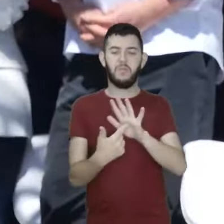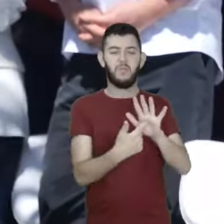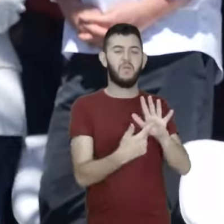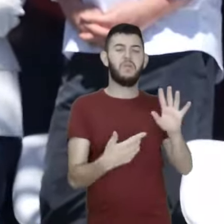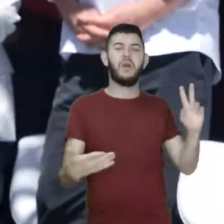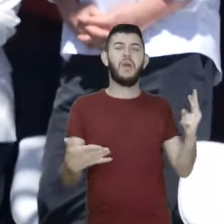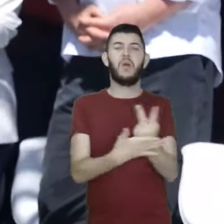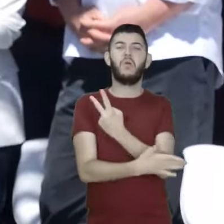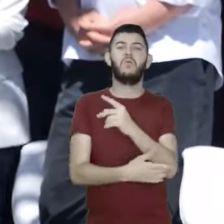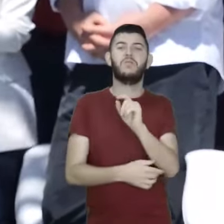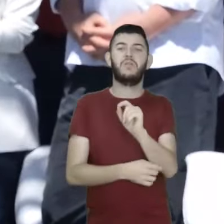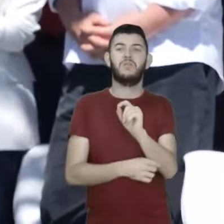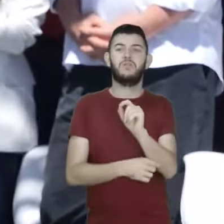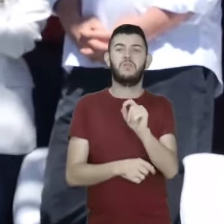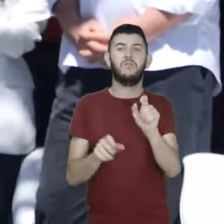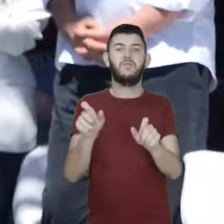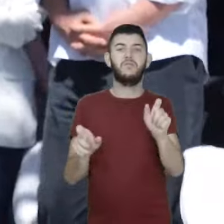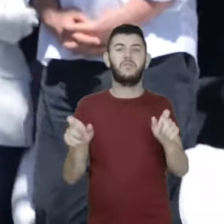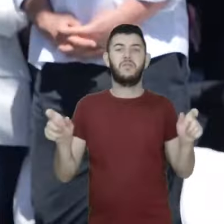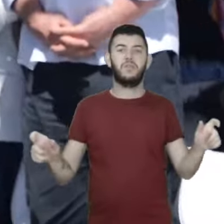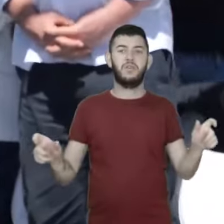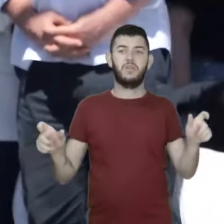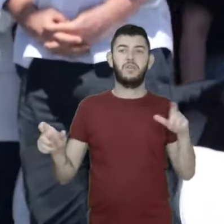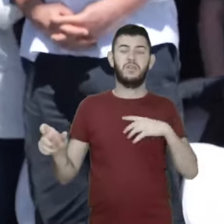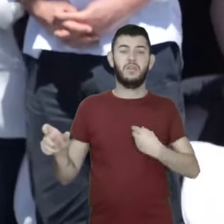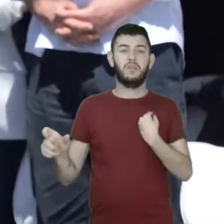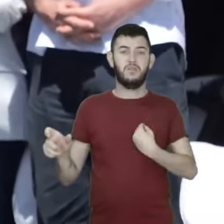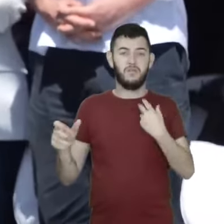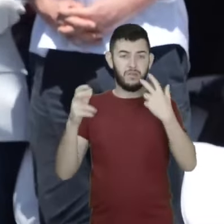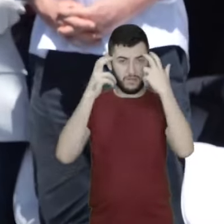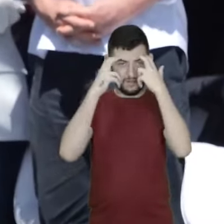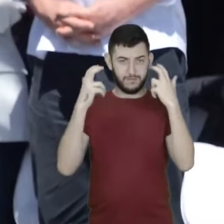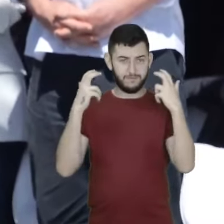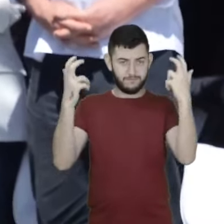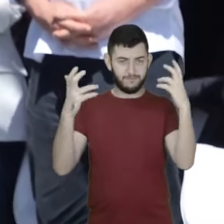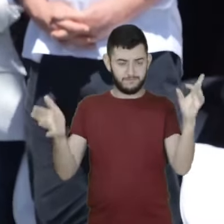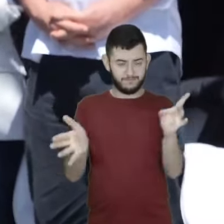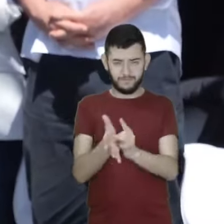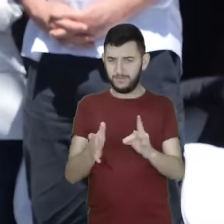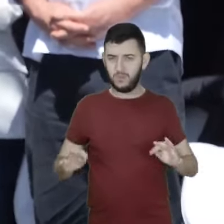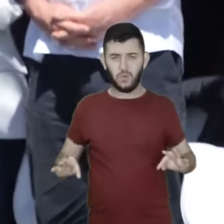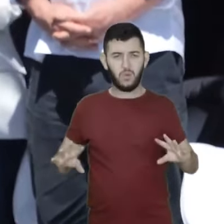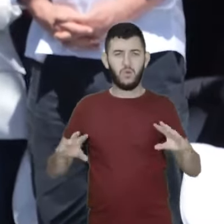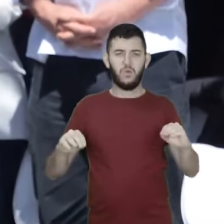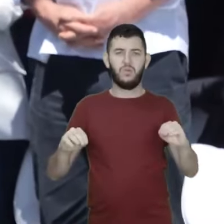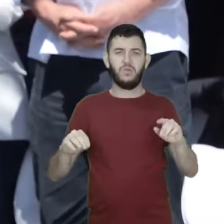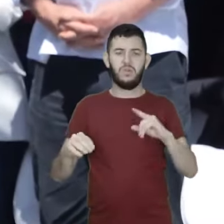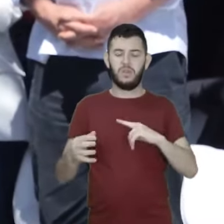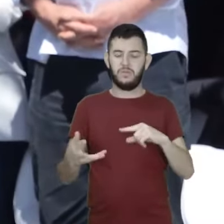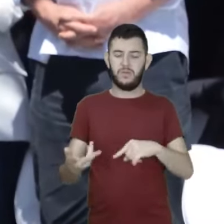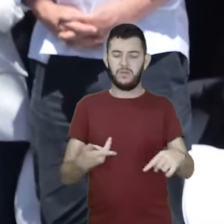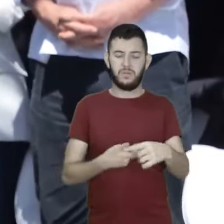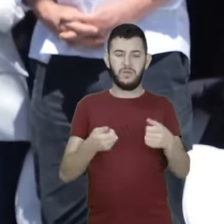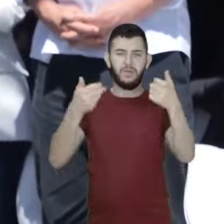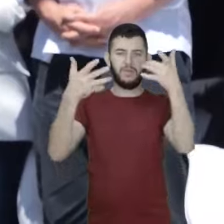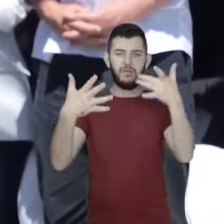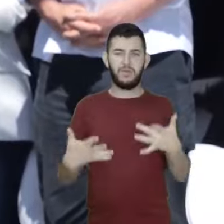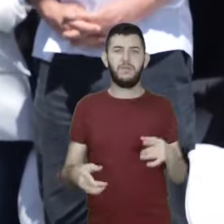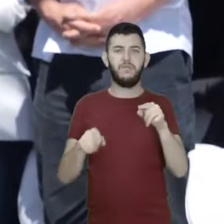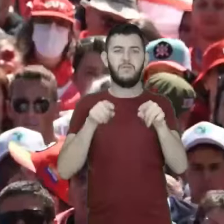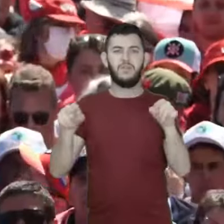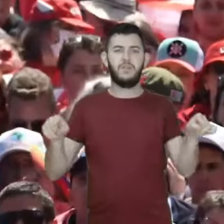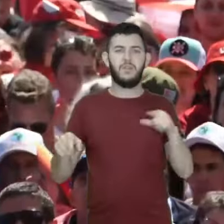Todos vocês são inteligentes. Todos vocês têm coisa para dizer. Todos vocês têm coisa para fazer.